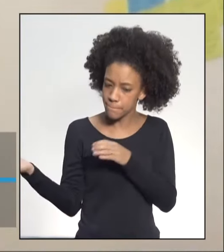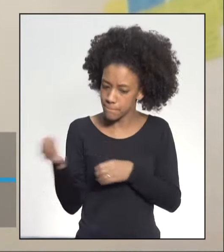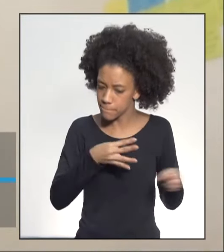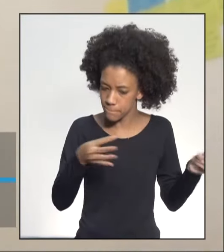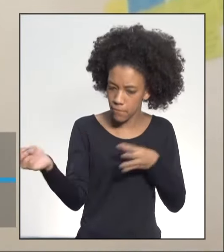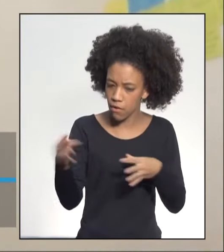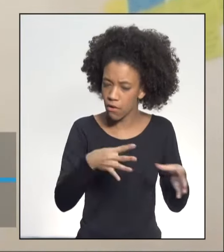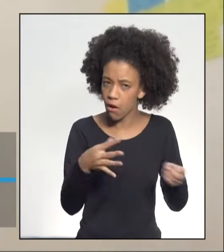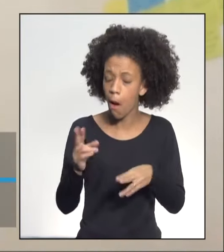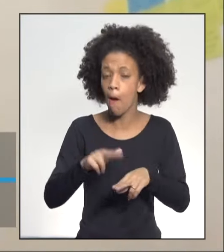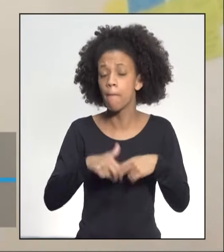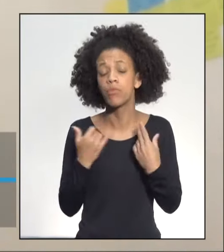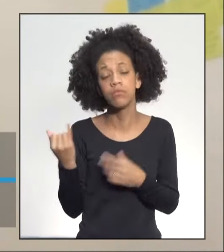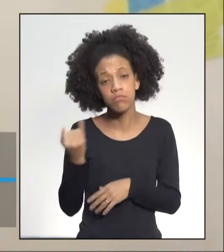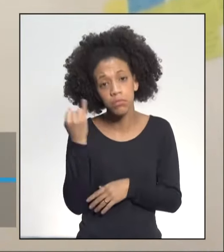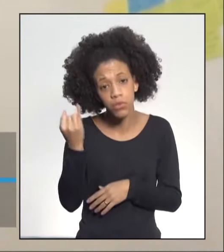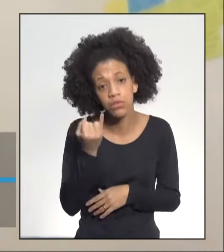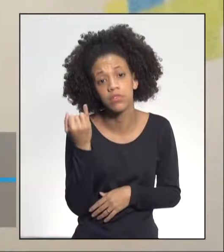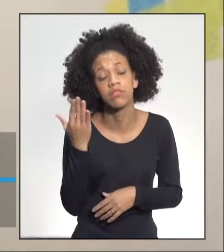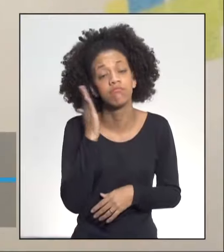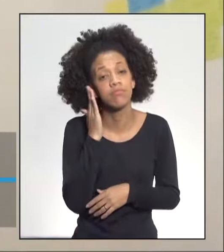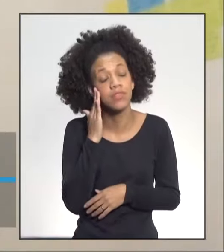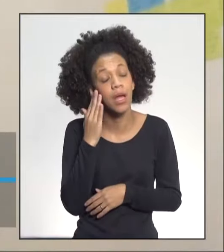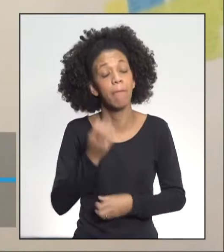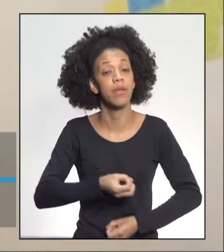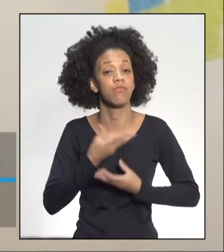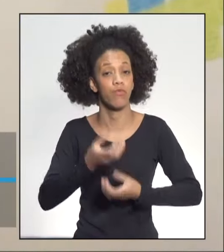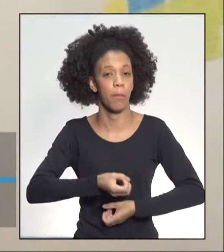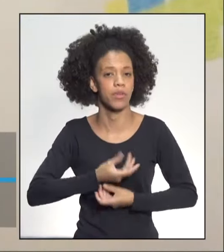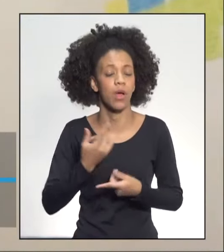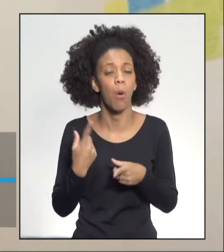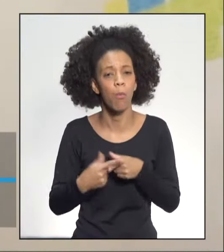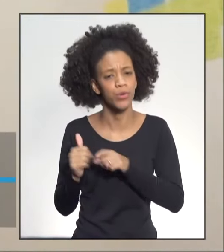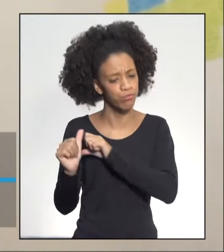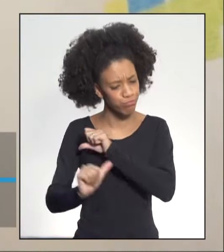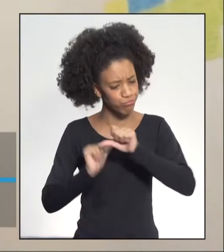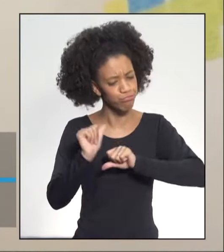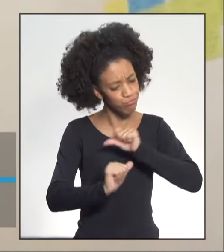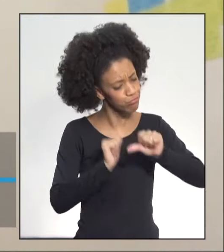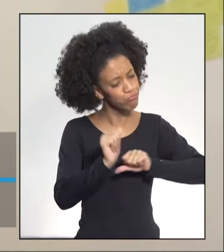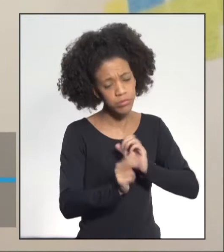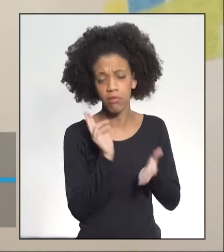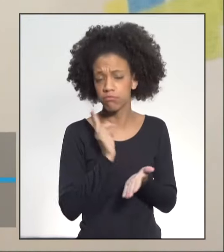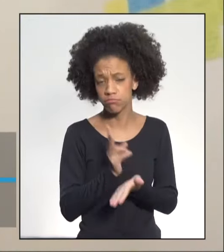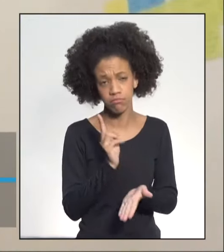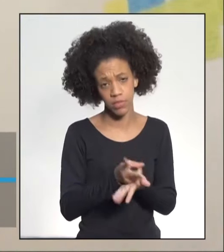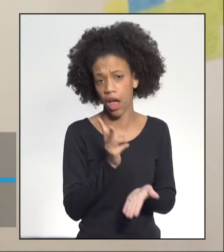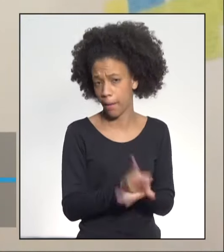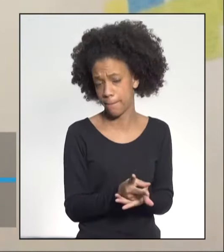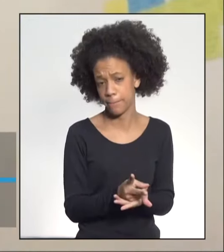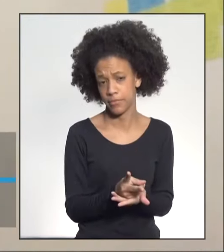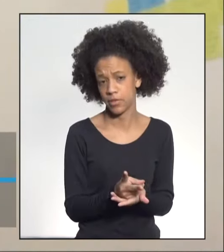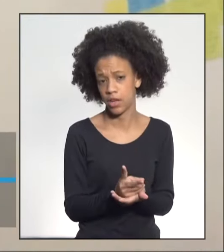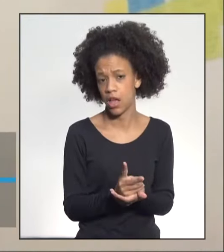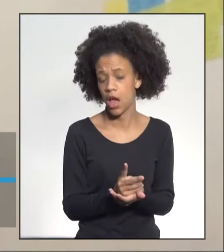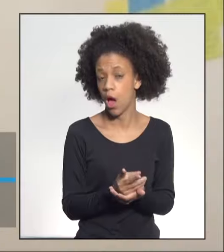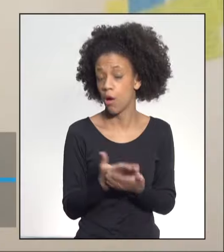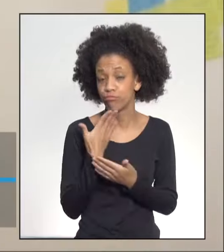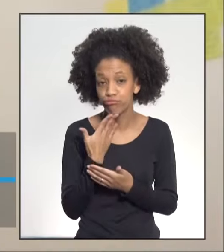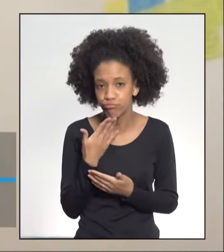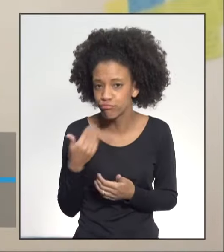Por isso que é tão importante a gente saber se informar. Porque mudança sempre vai acontecer. Mudança, o que é ótimo.